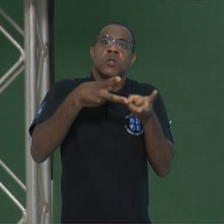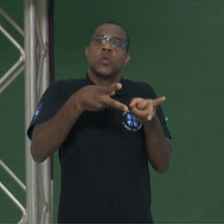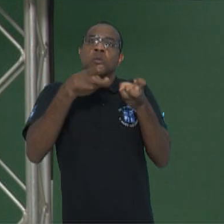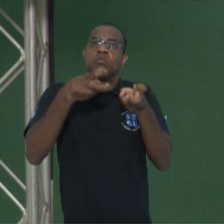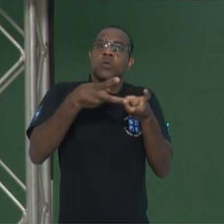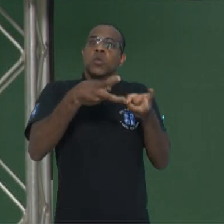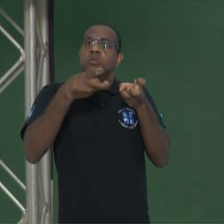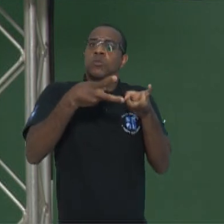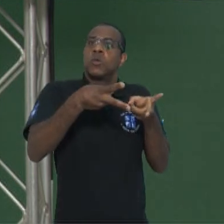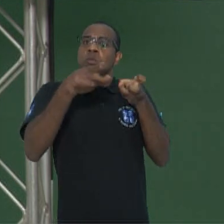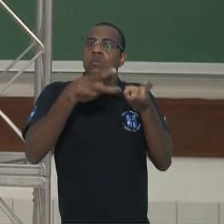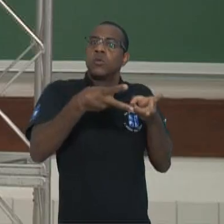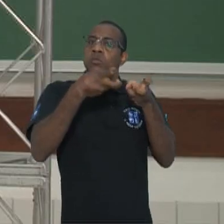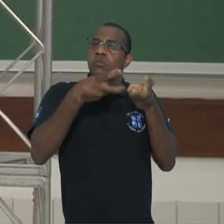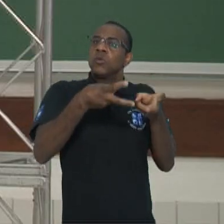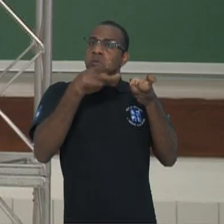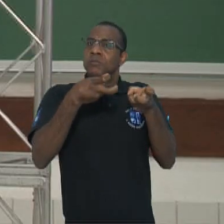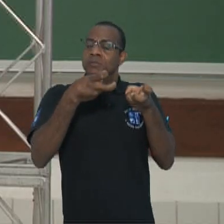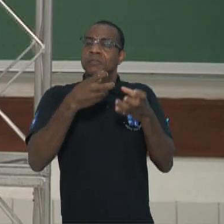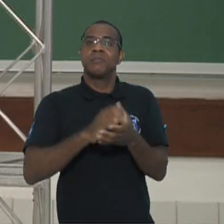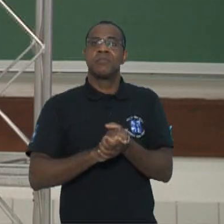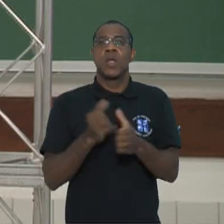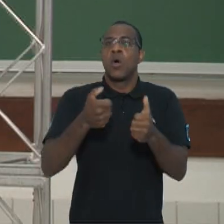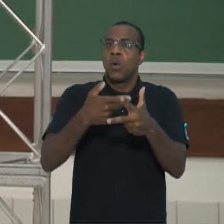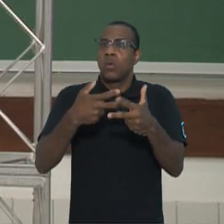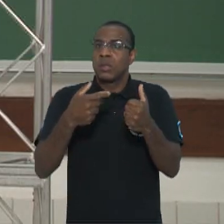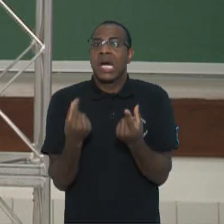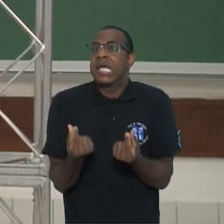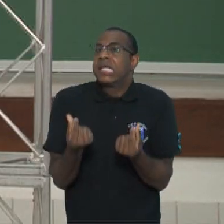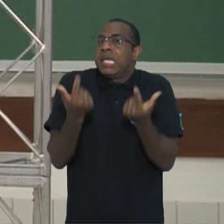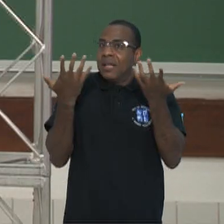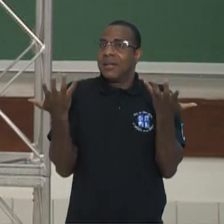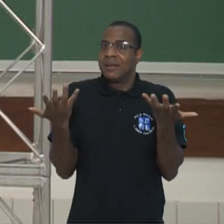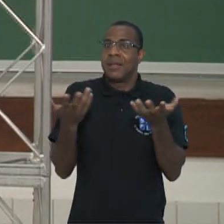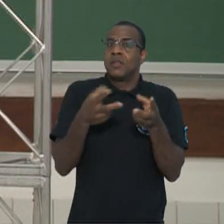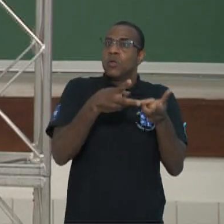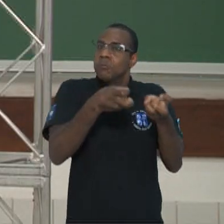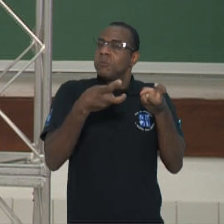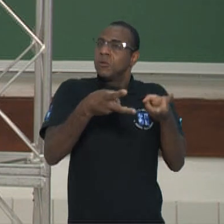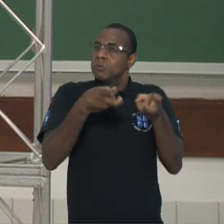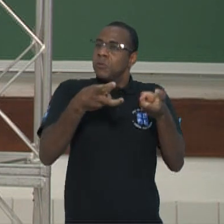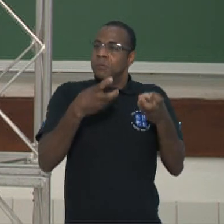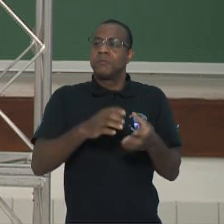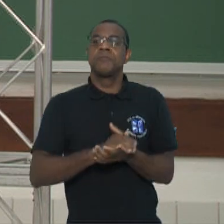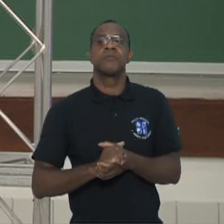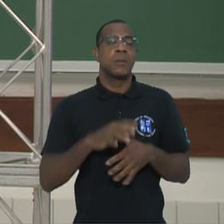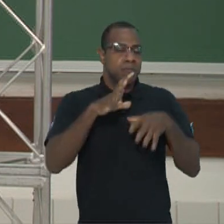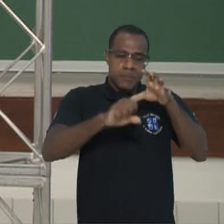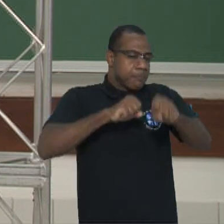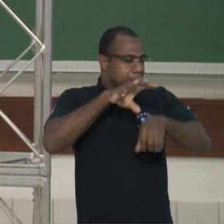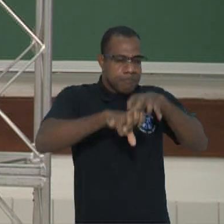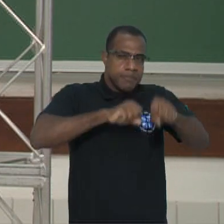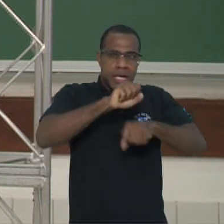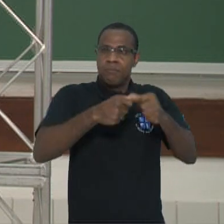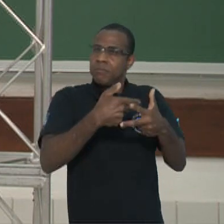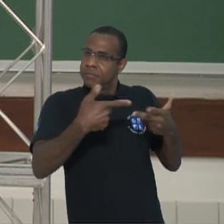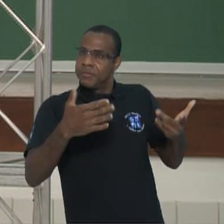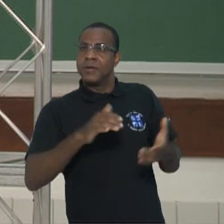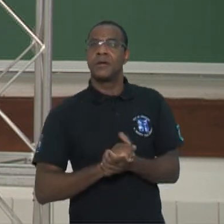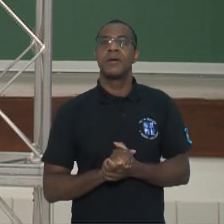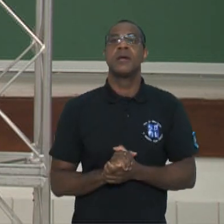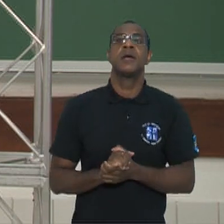outros continentes. Se ela dominava outros continentes neste período, uma das intenções de posse das colônias, como a gente